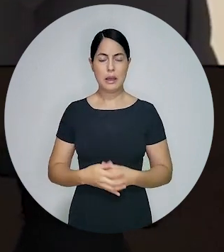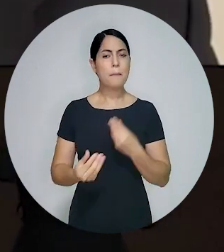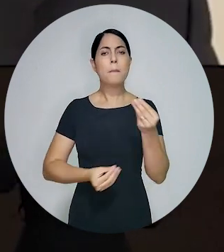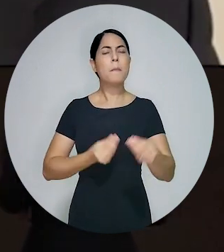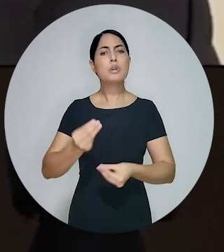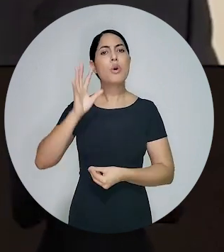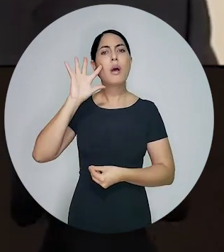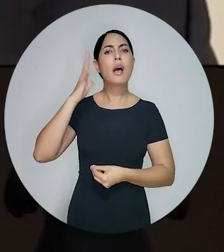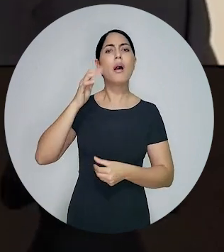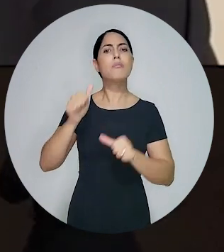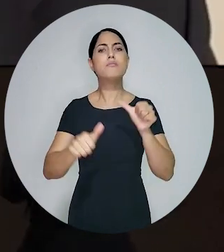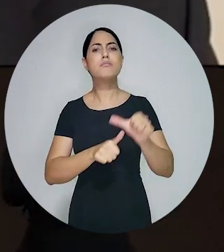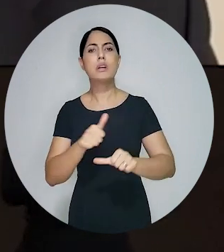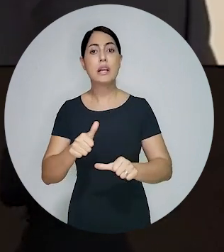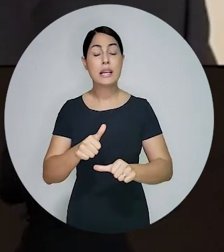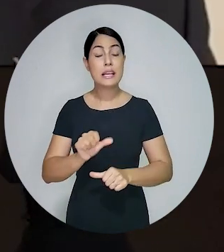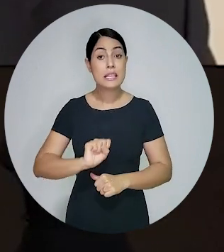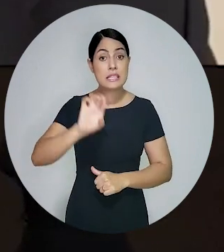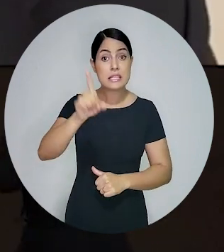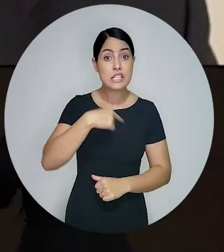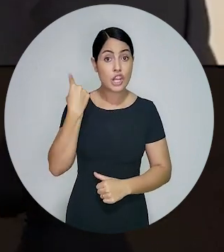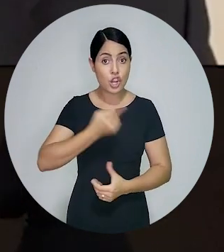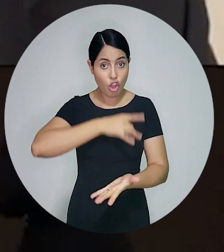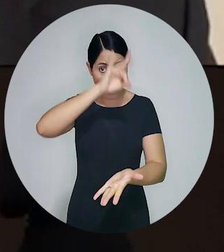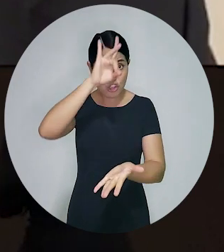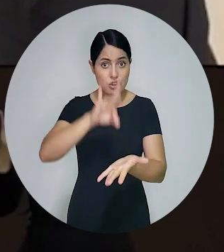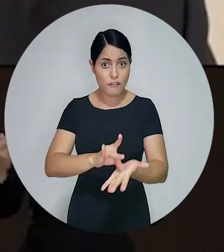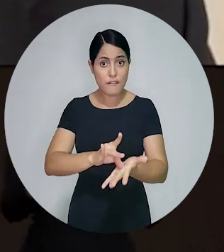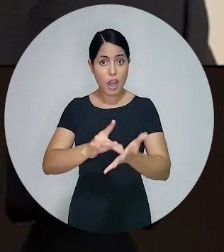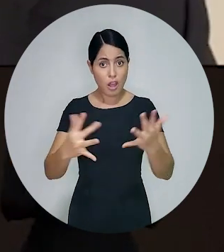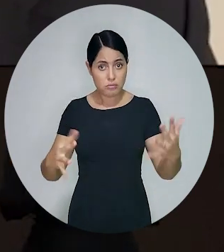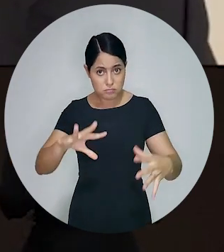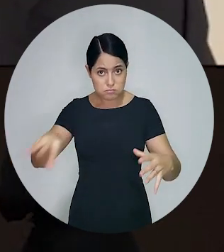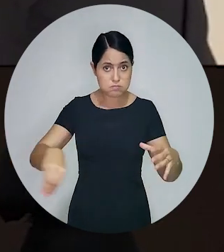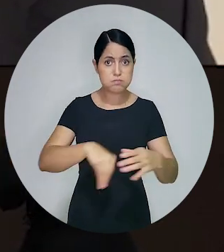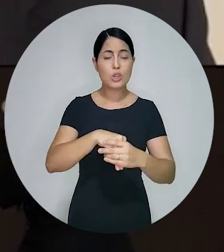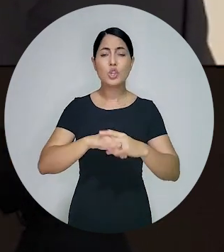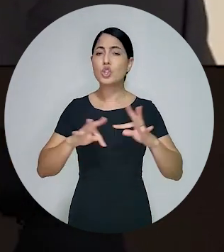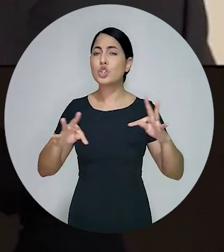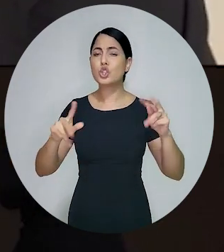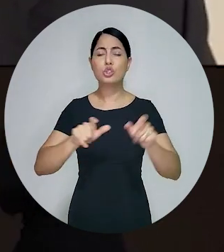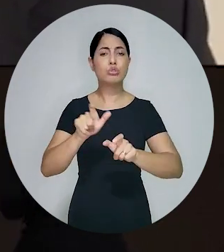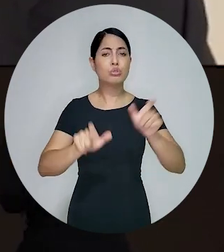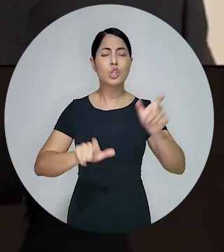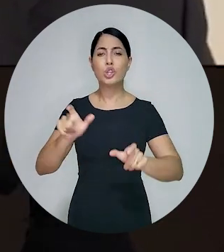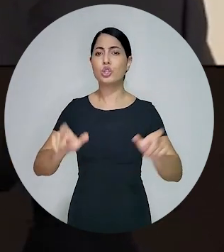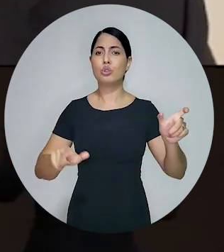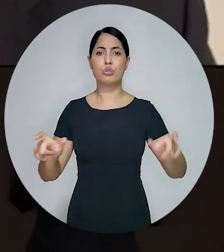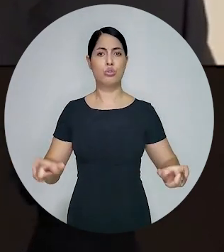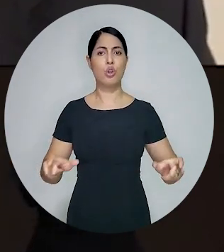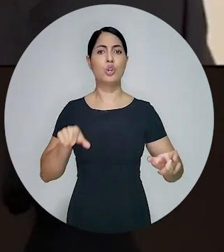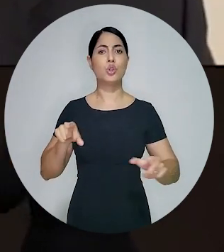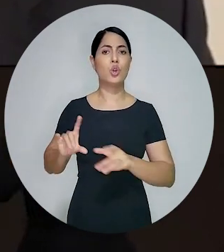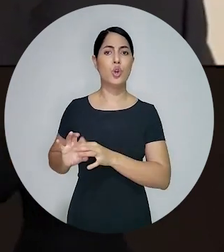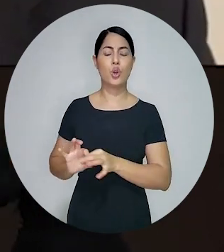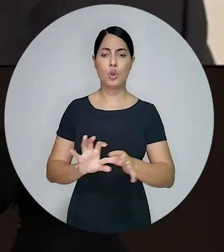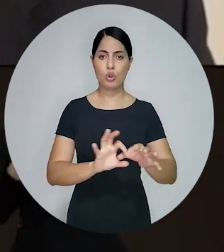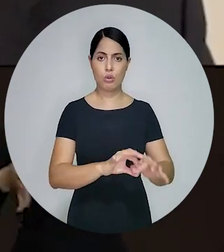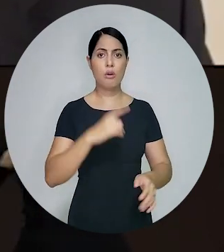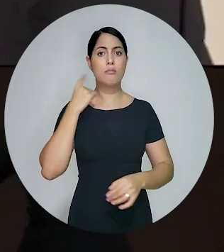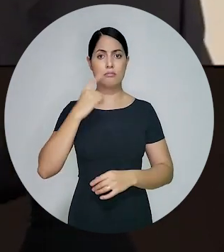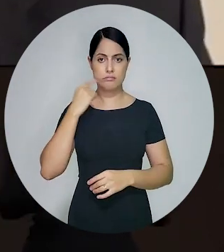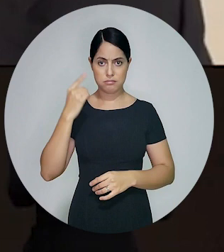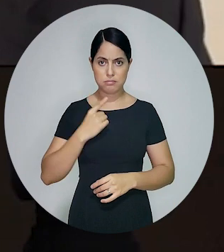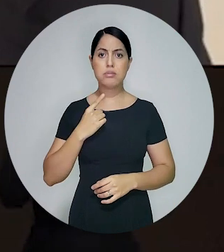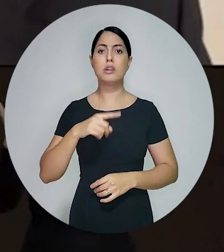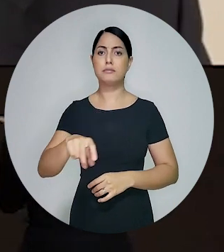desafios. Entendemos que essa realidade só mudará se investirmos na máxima inclusão de todas e todos